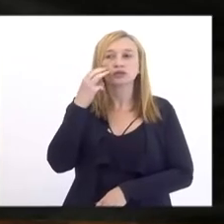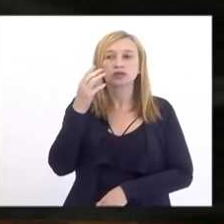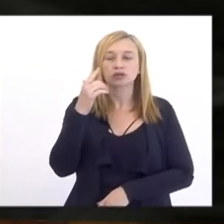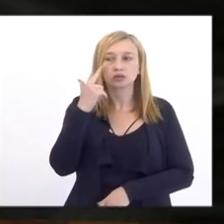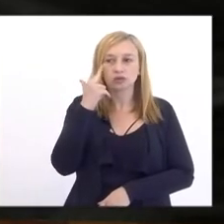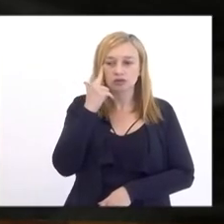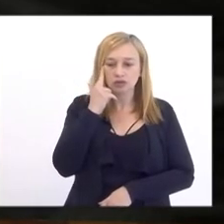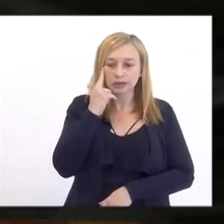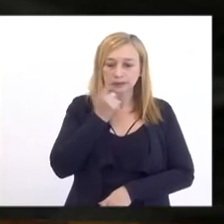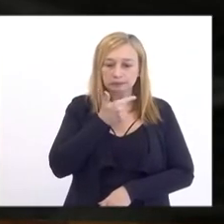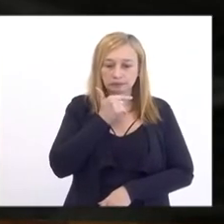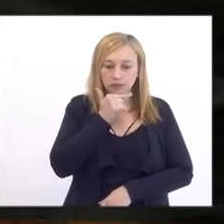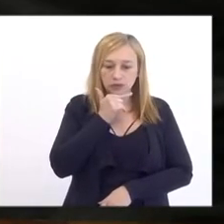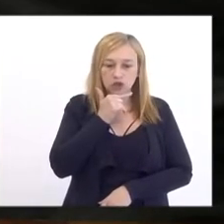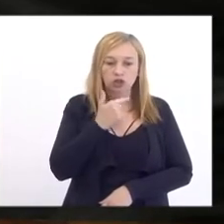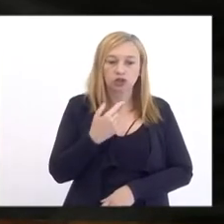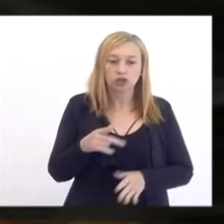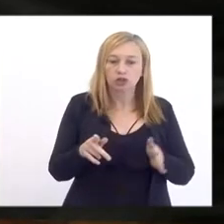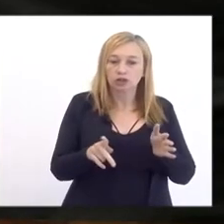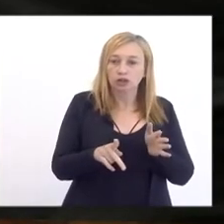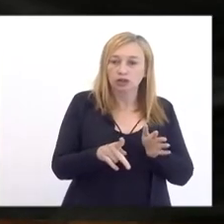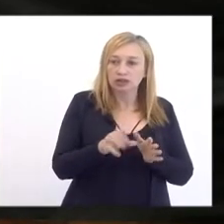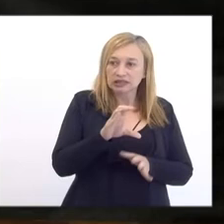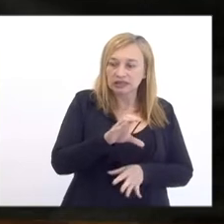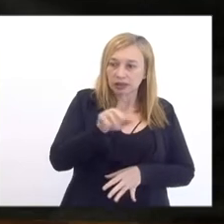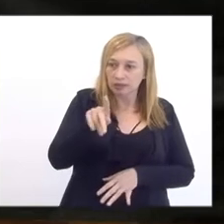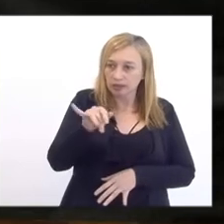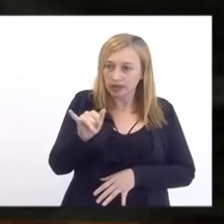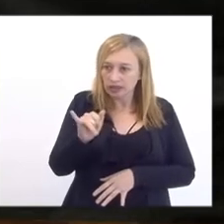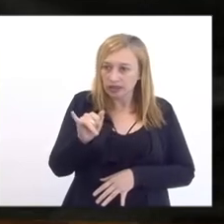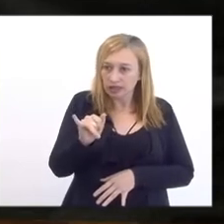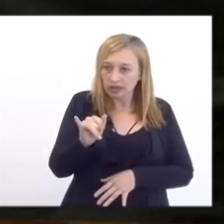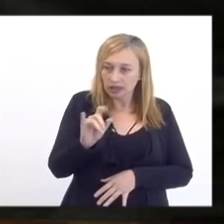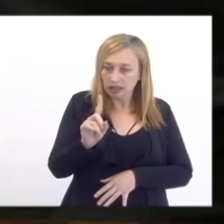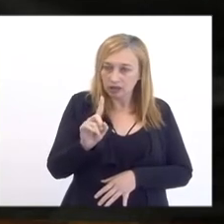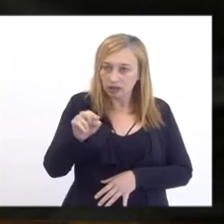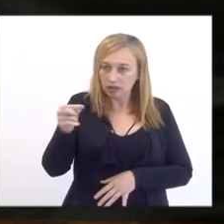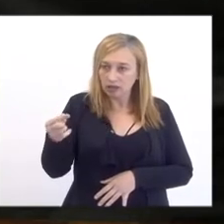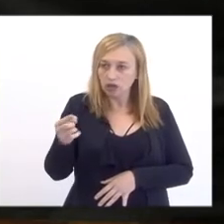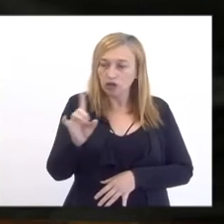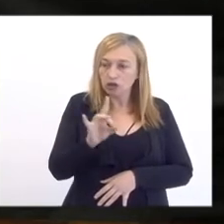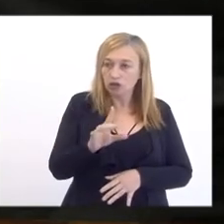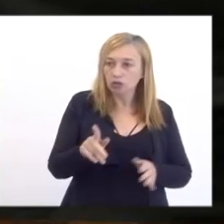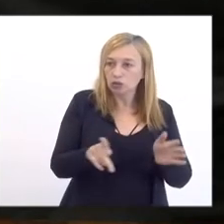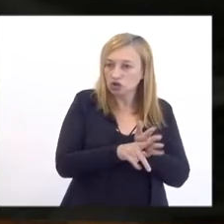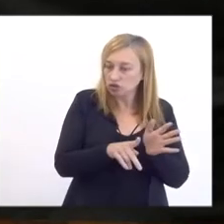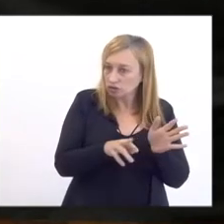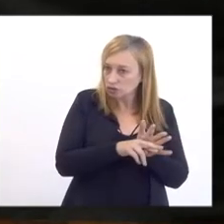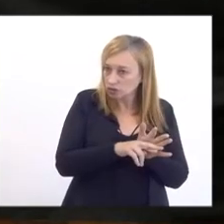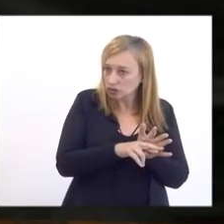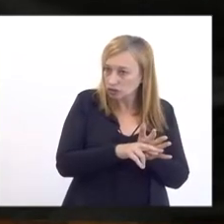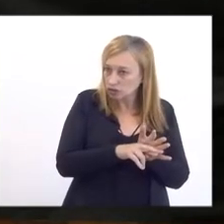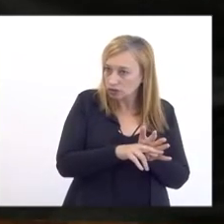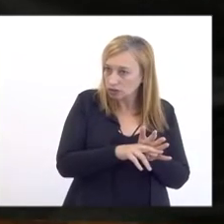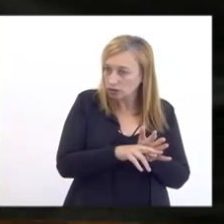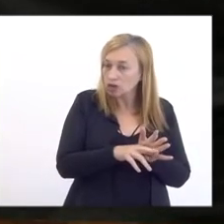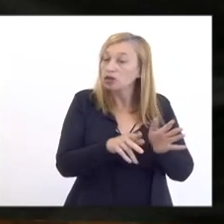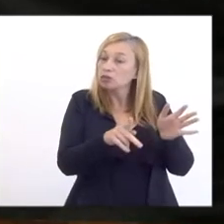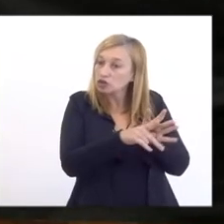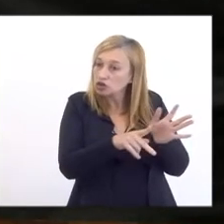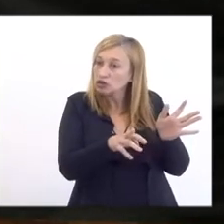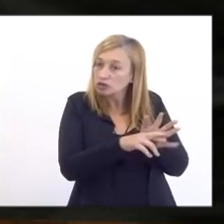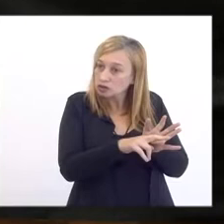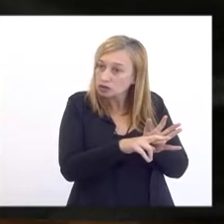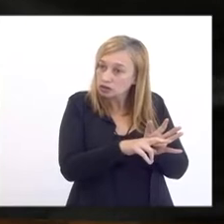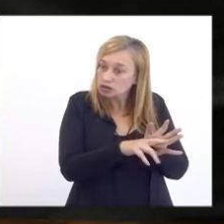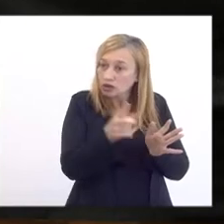ser didático, que a CPI não é outra coisa, senão um projeto de resolução. Sendo um projeto de resolução,